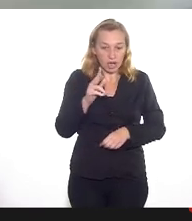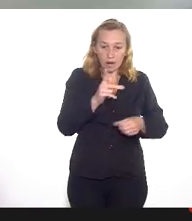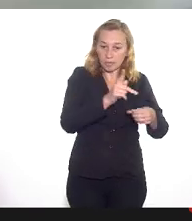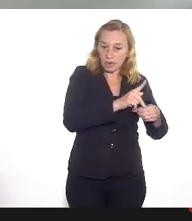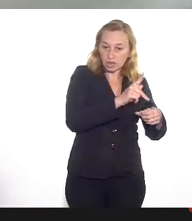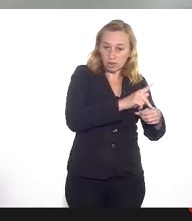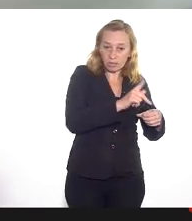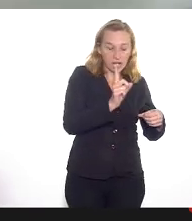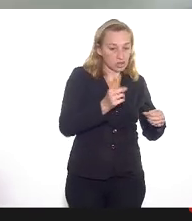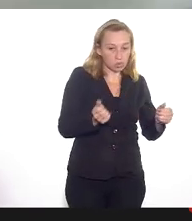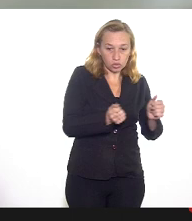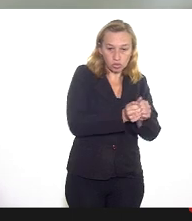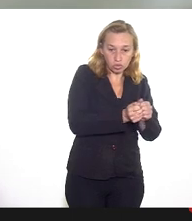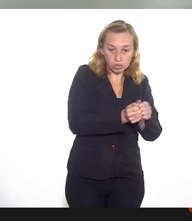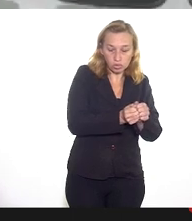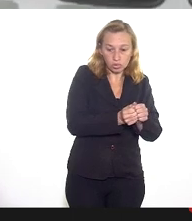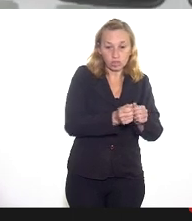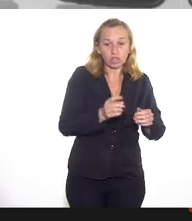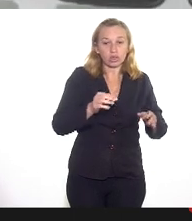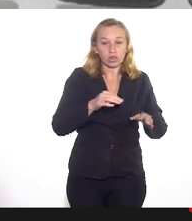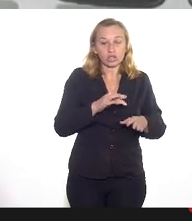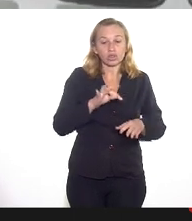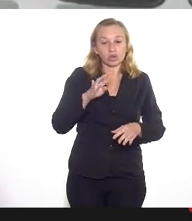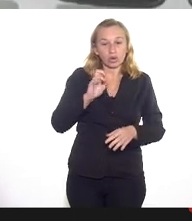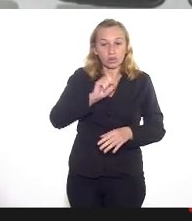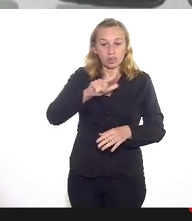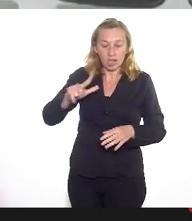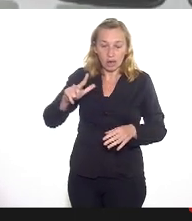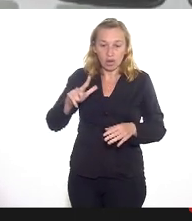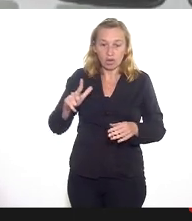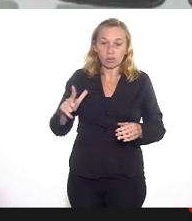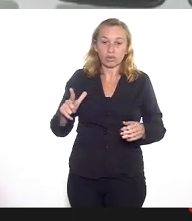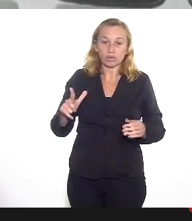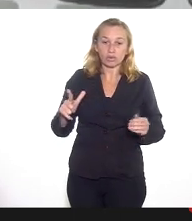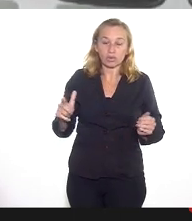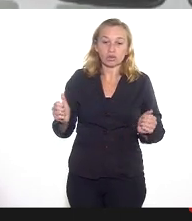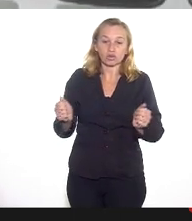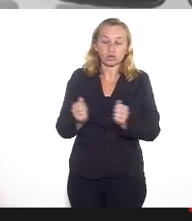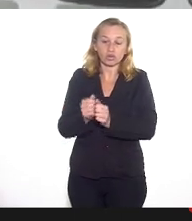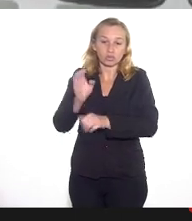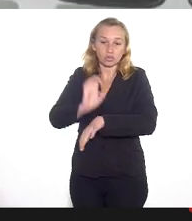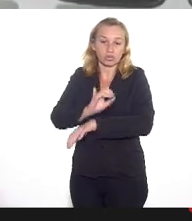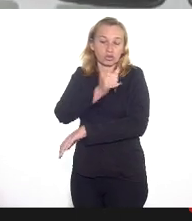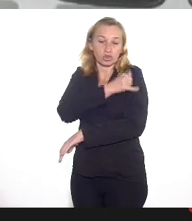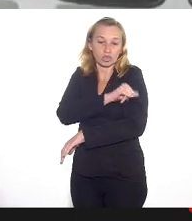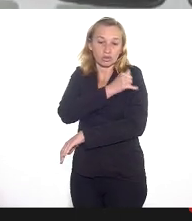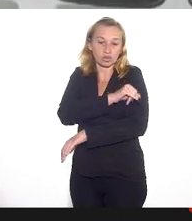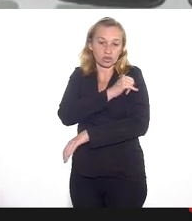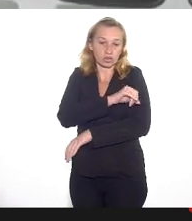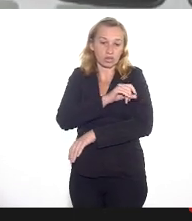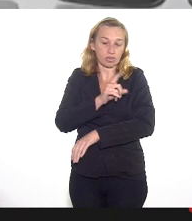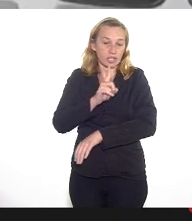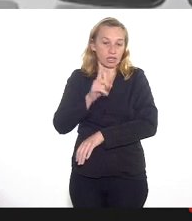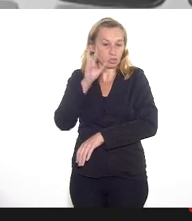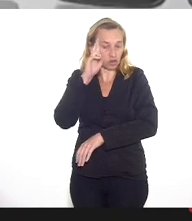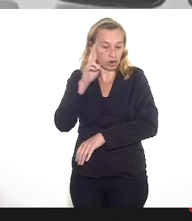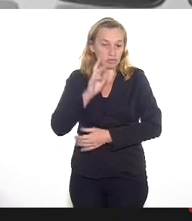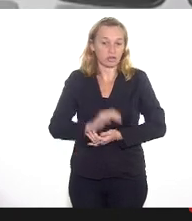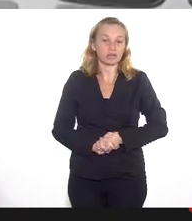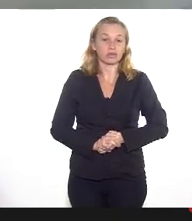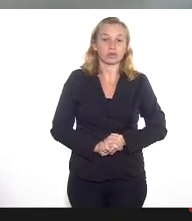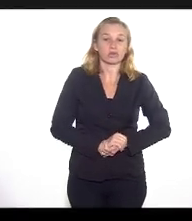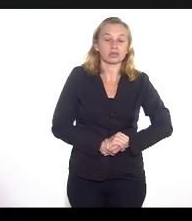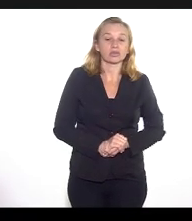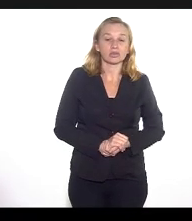Total participando no Rio de Janeiro como não operadora em consórcios que nós participamos.